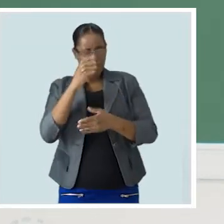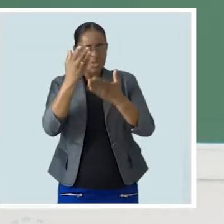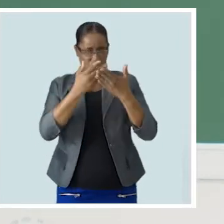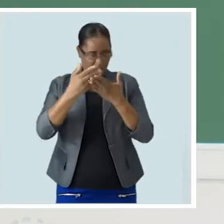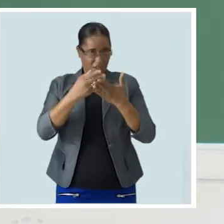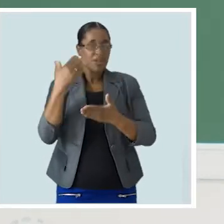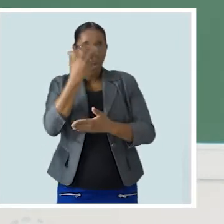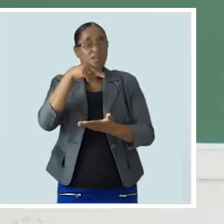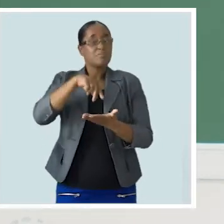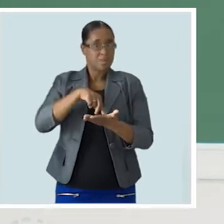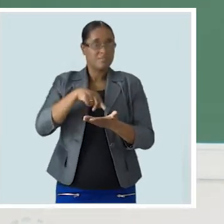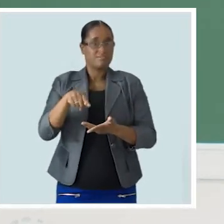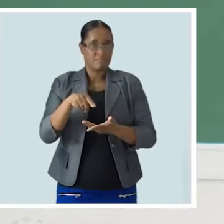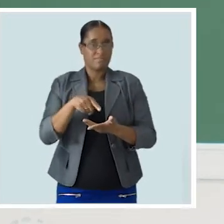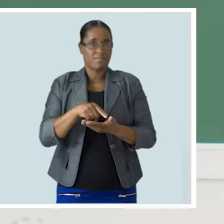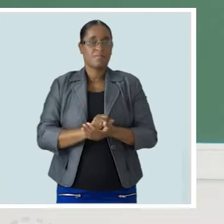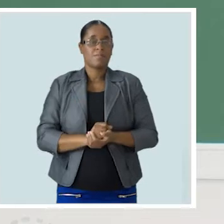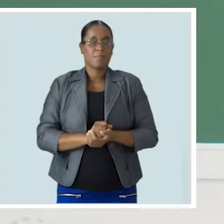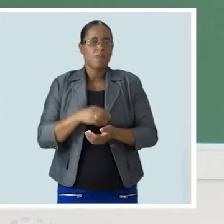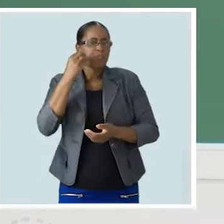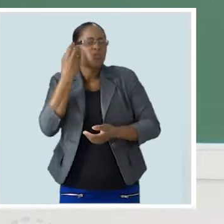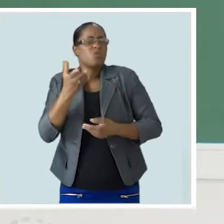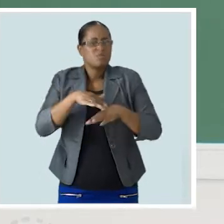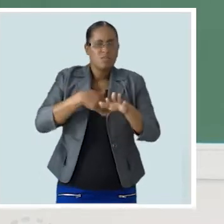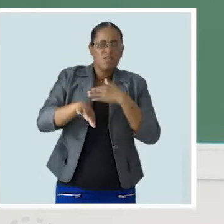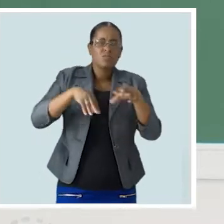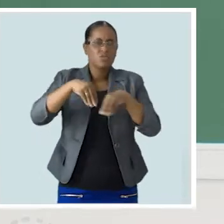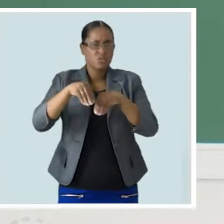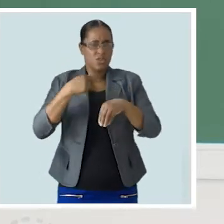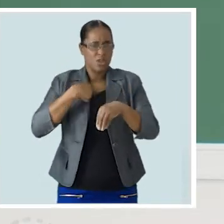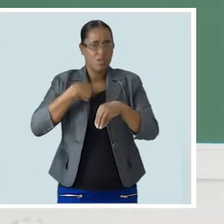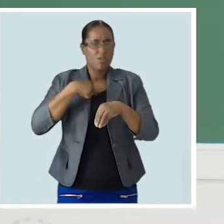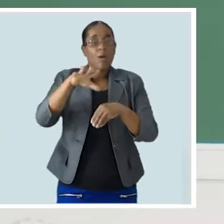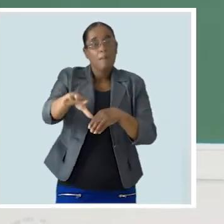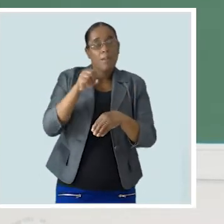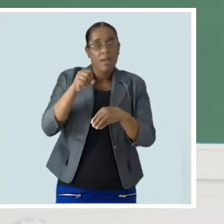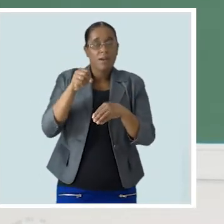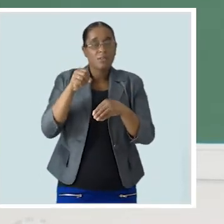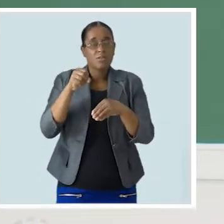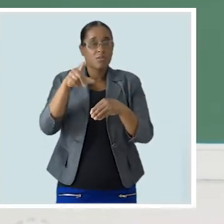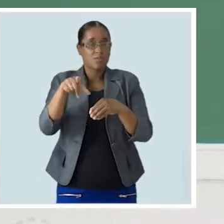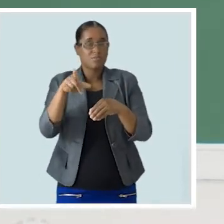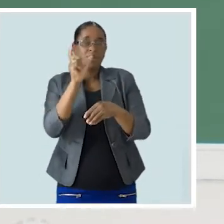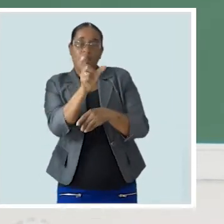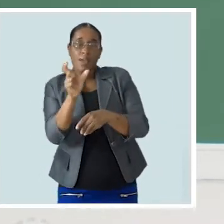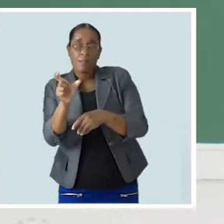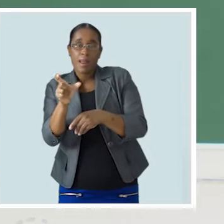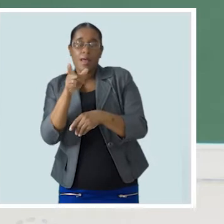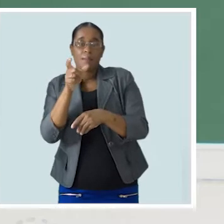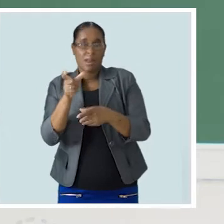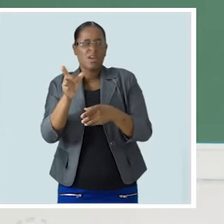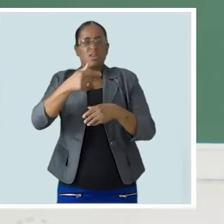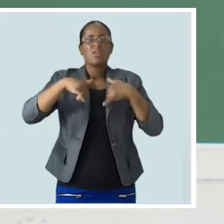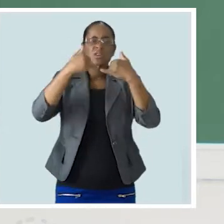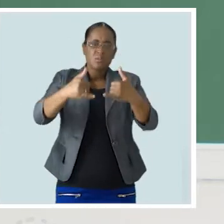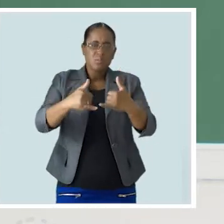é que vamos fazer o jogo? Eu vou pegar aqui a cartinha, tem a palavra, e depois nós vamos juntos dizer